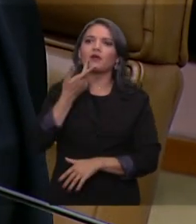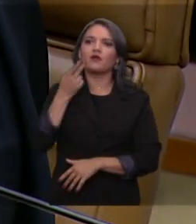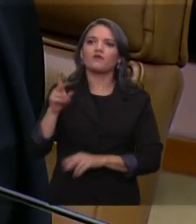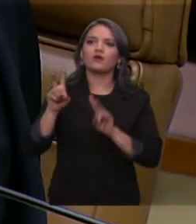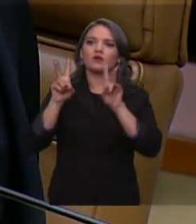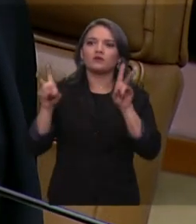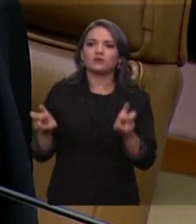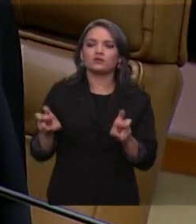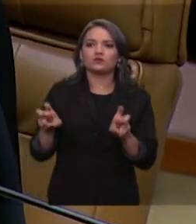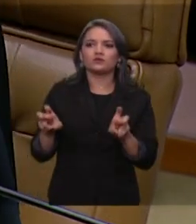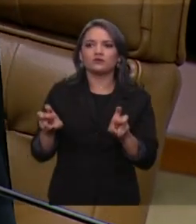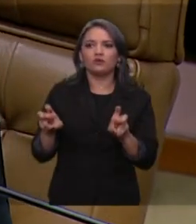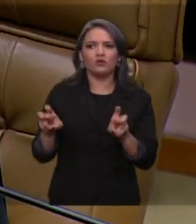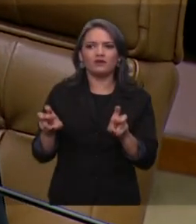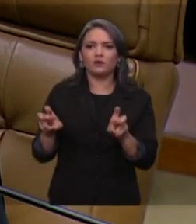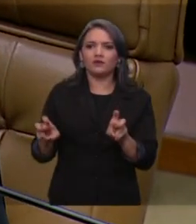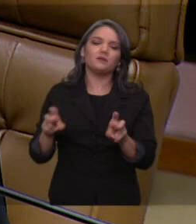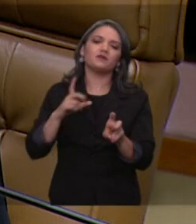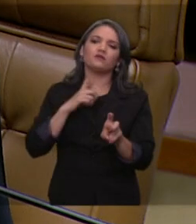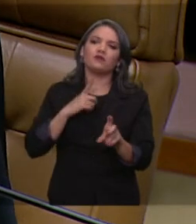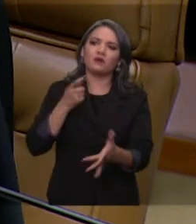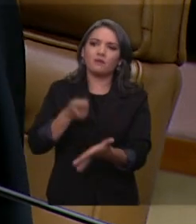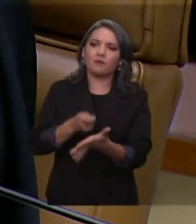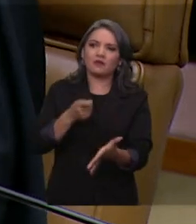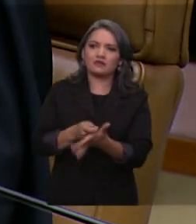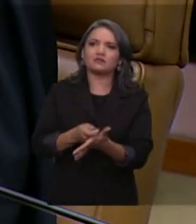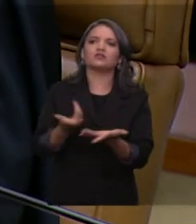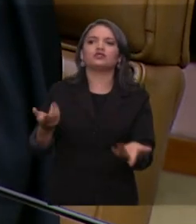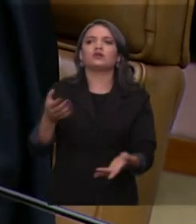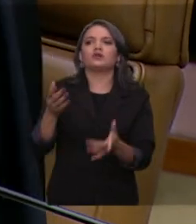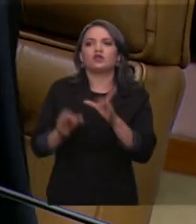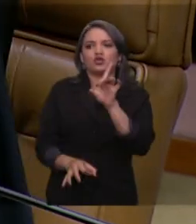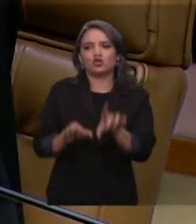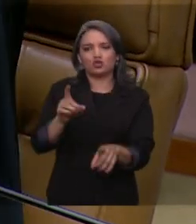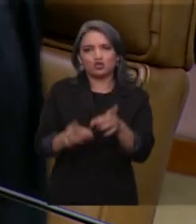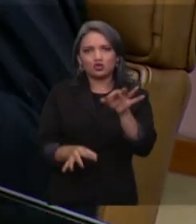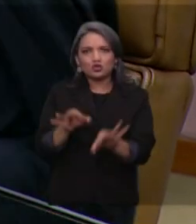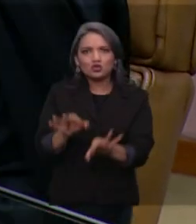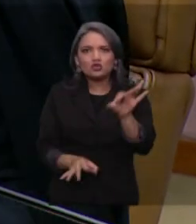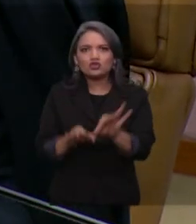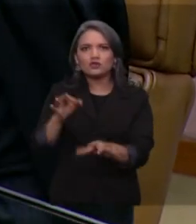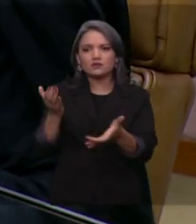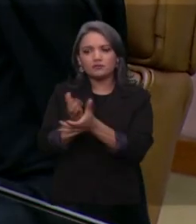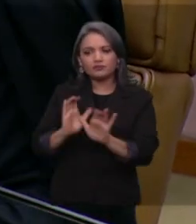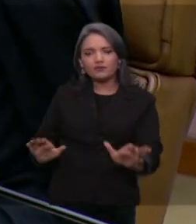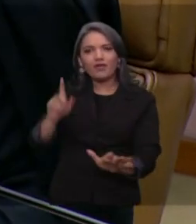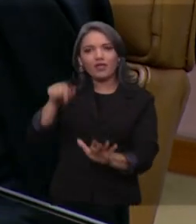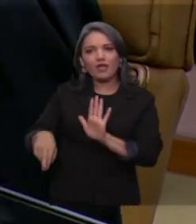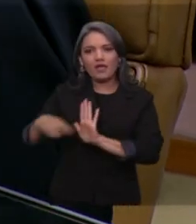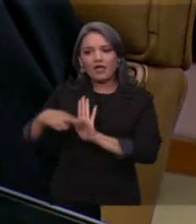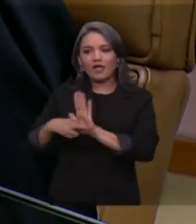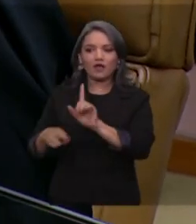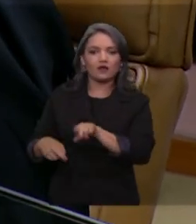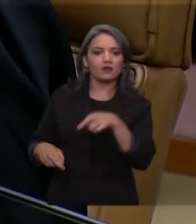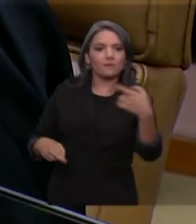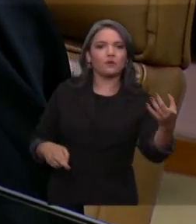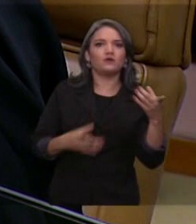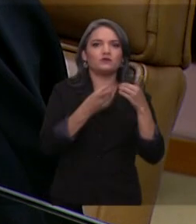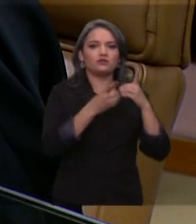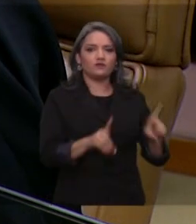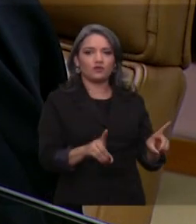não da exigência da separação judicial como requisito para o divórcio.